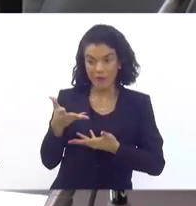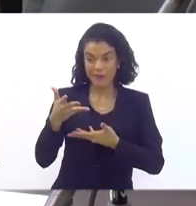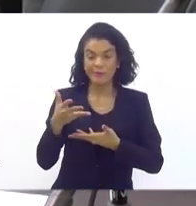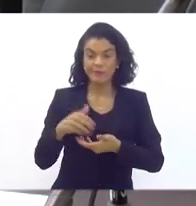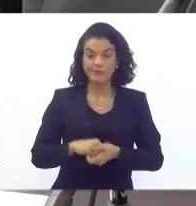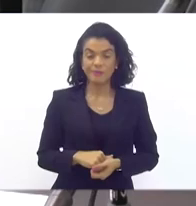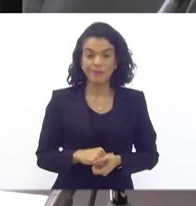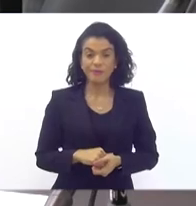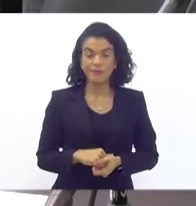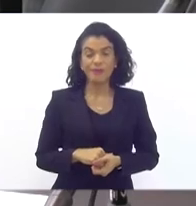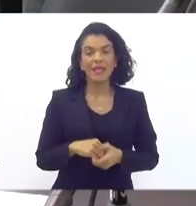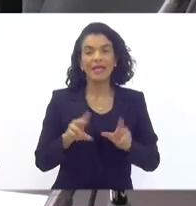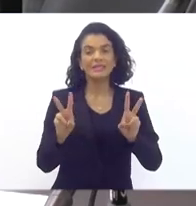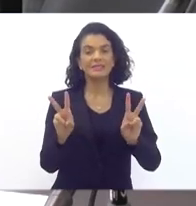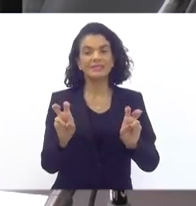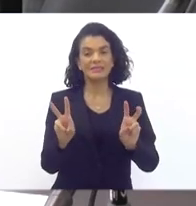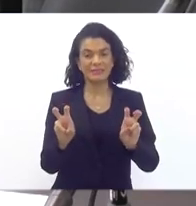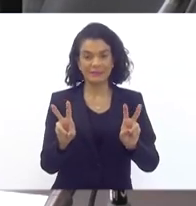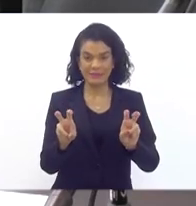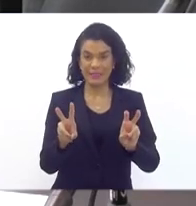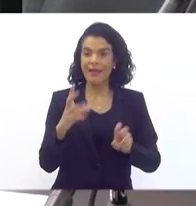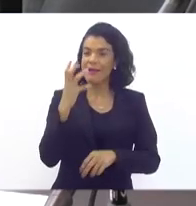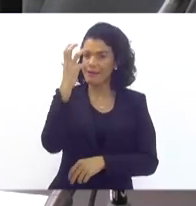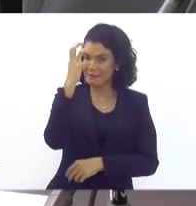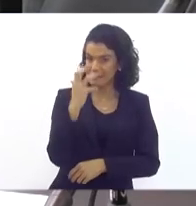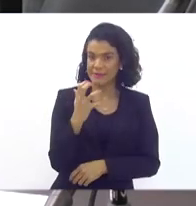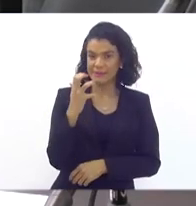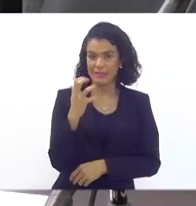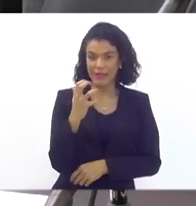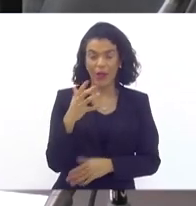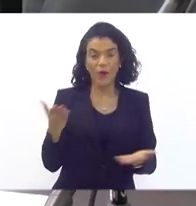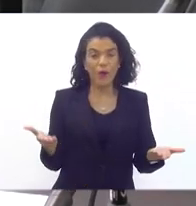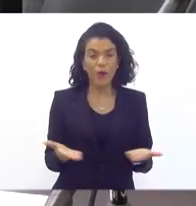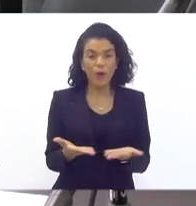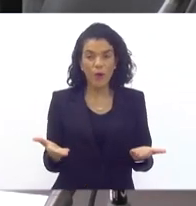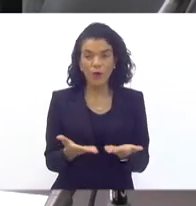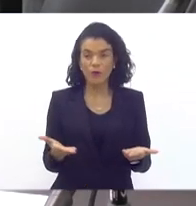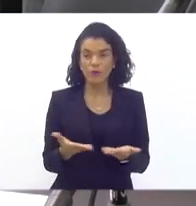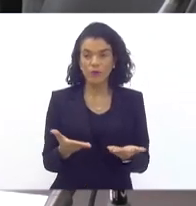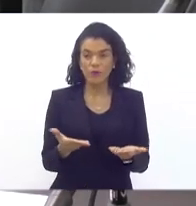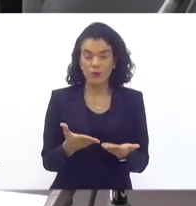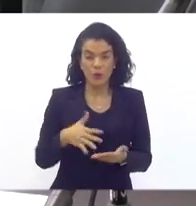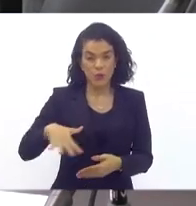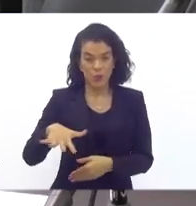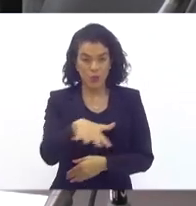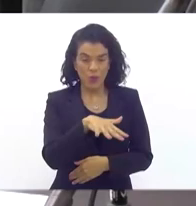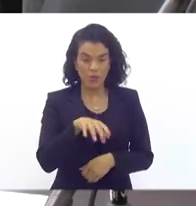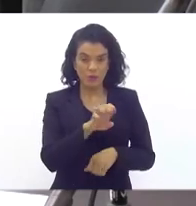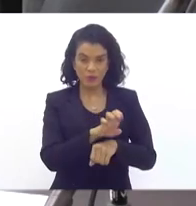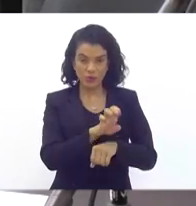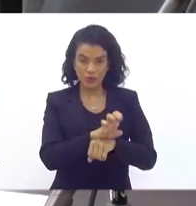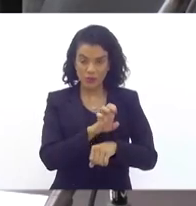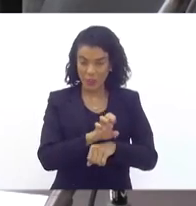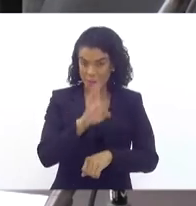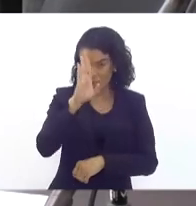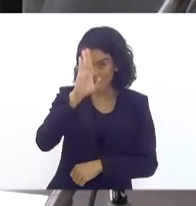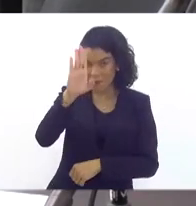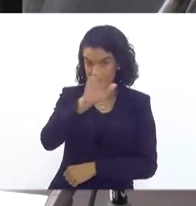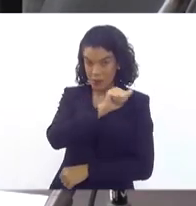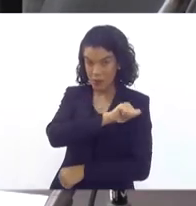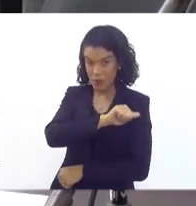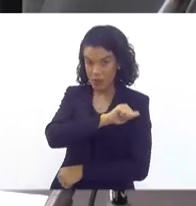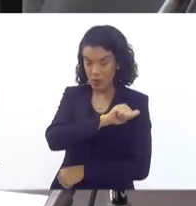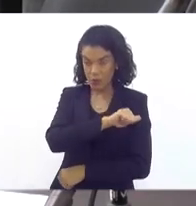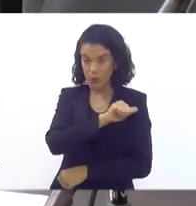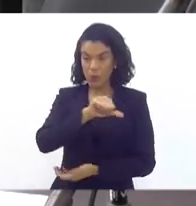que essa questão é questão muito séria hoje no âmbito do Estado mas precisamente no rio